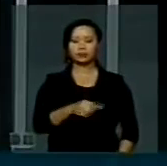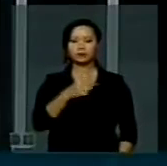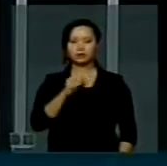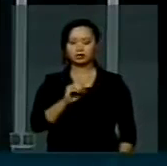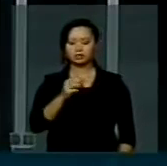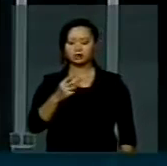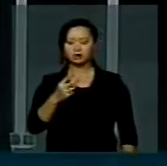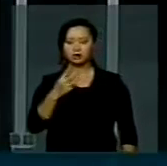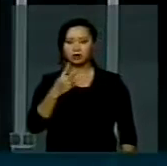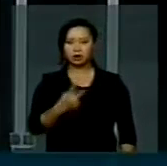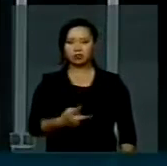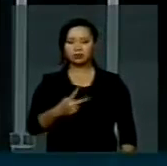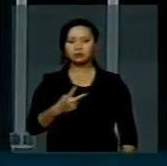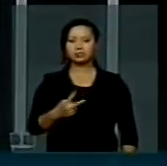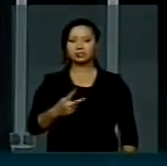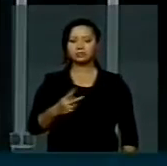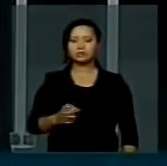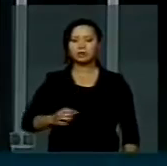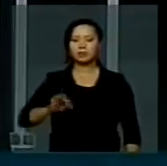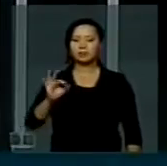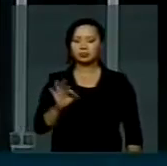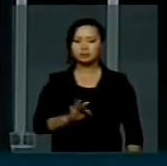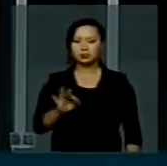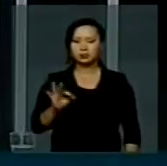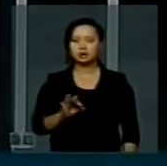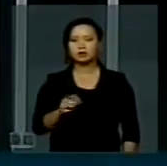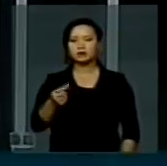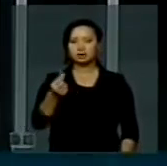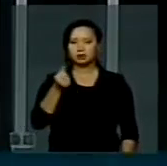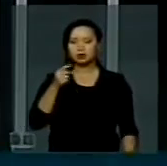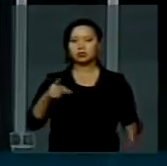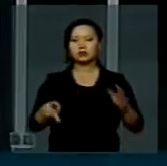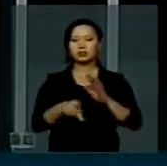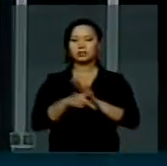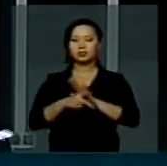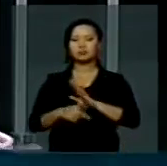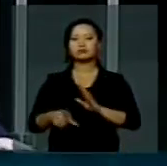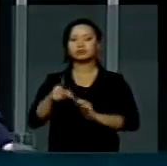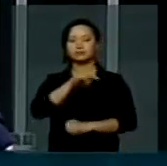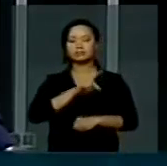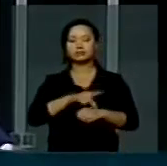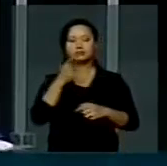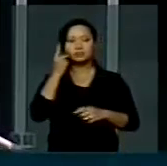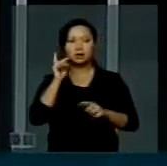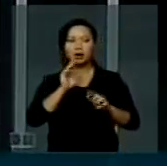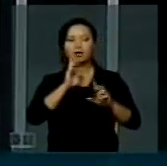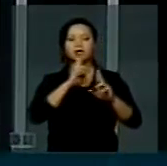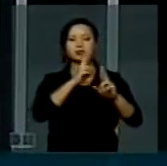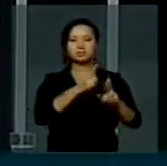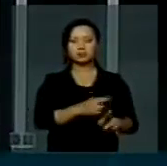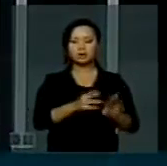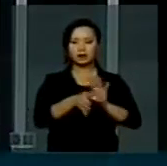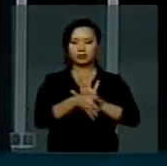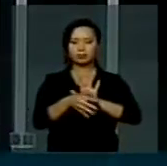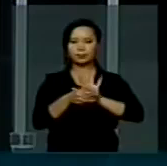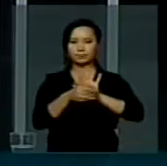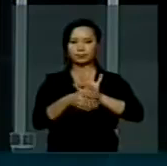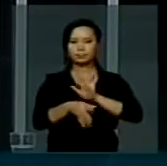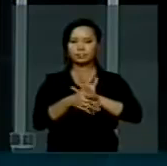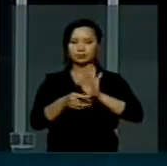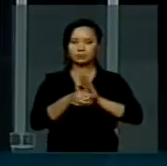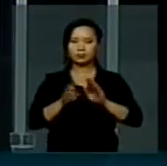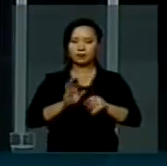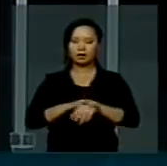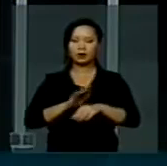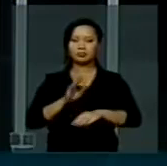1,2% da receita corrente líquida do país, exatamente para atender às demandas das emendas parlamentares, para dar